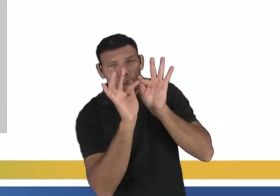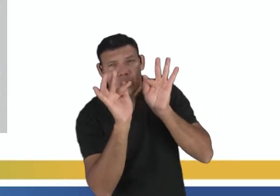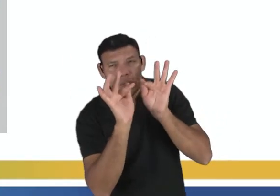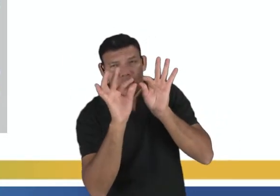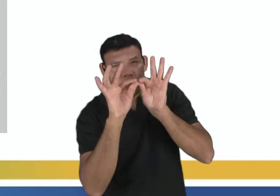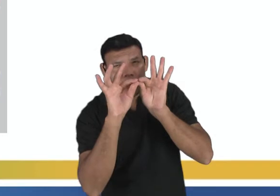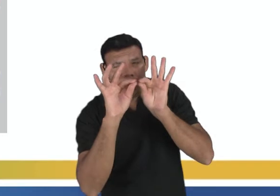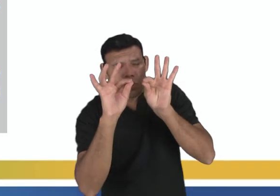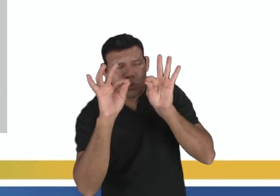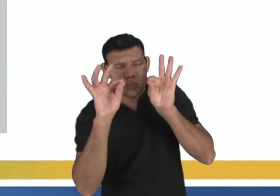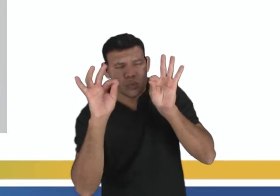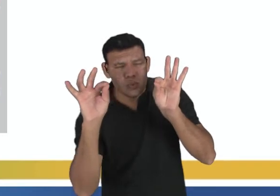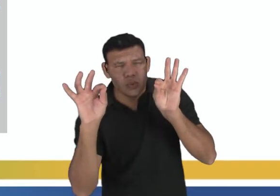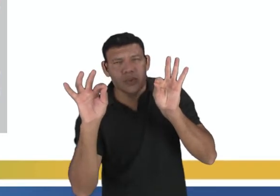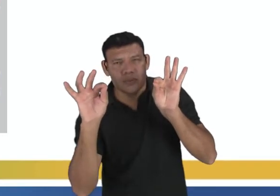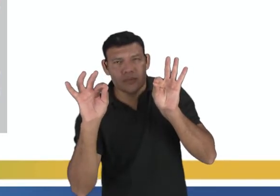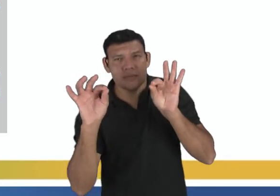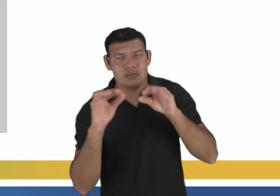tão